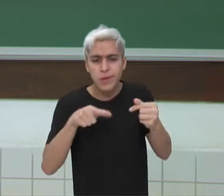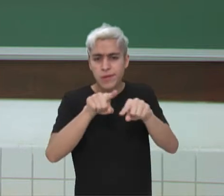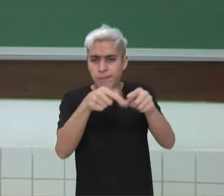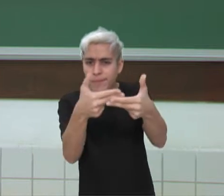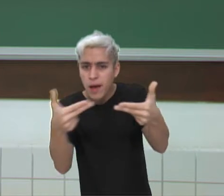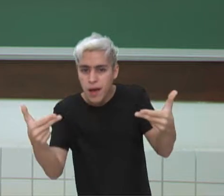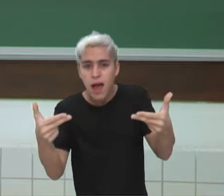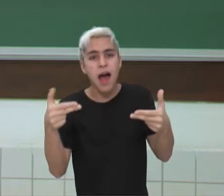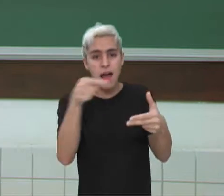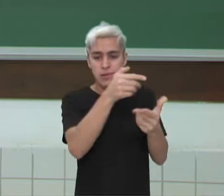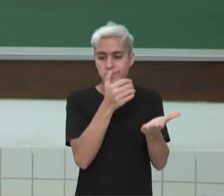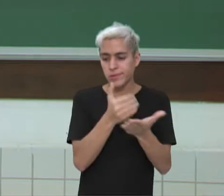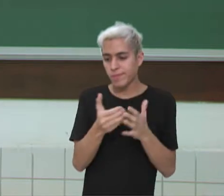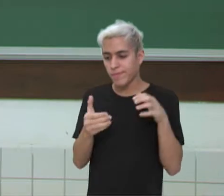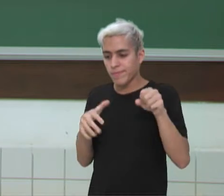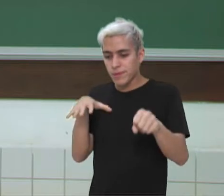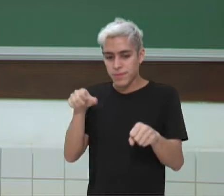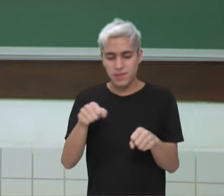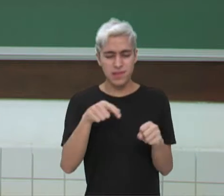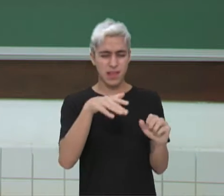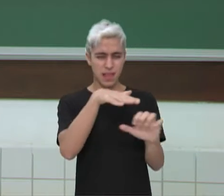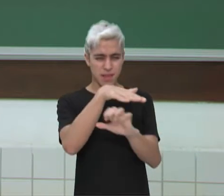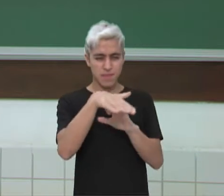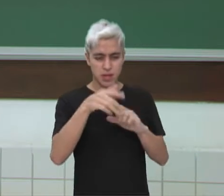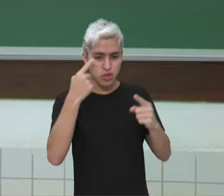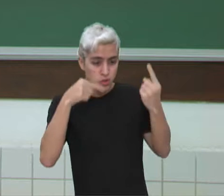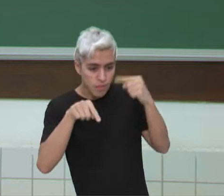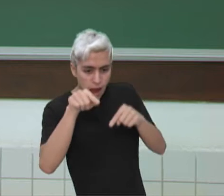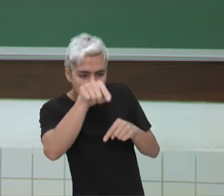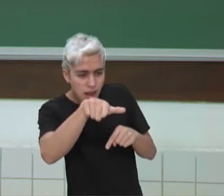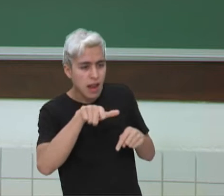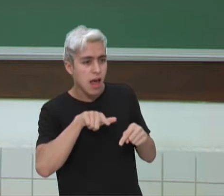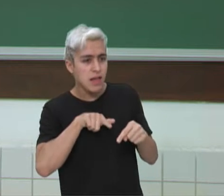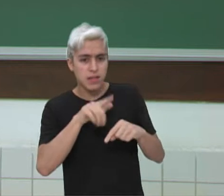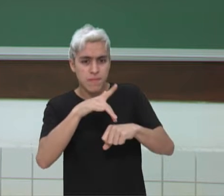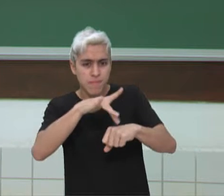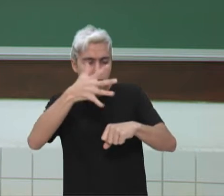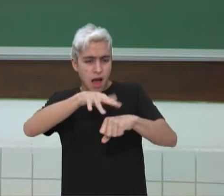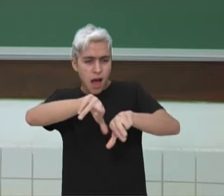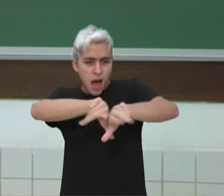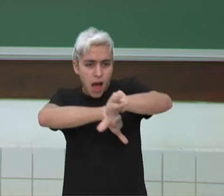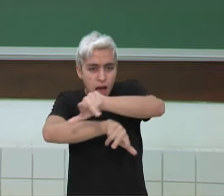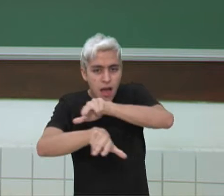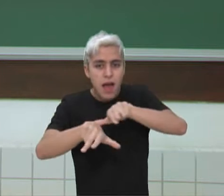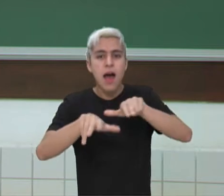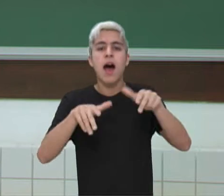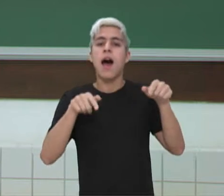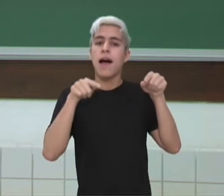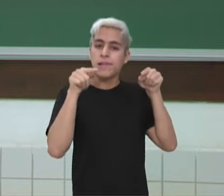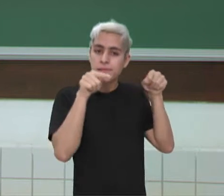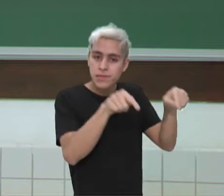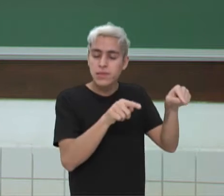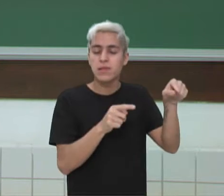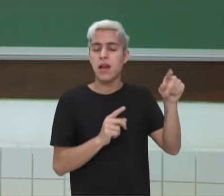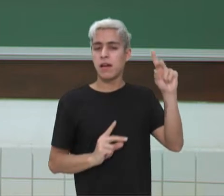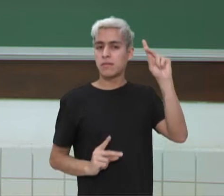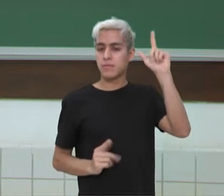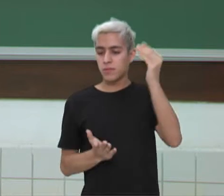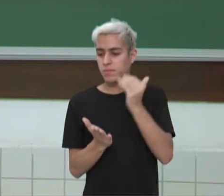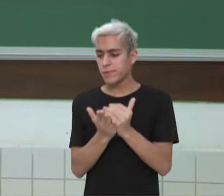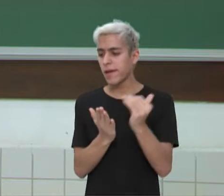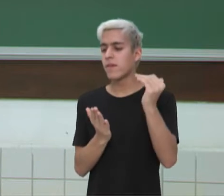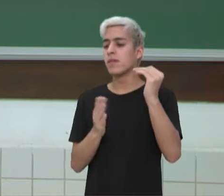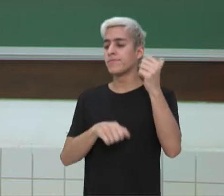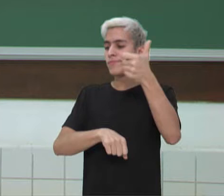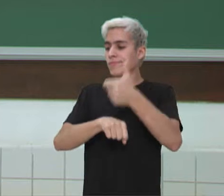esses adelantados descobriam riquezas, metais preciosos, o governo espanhol passava a assumir mais poder.